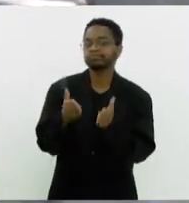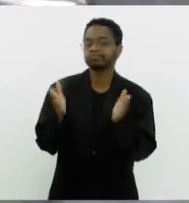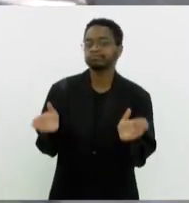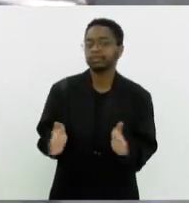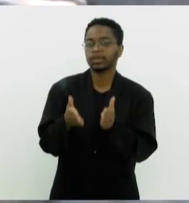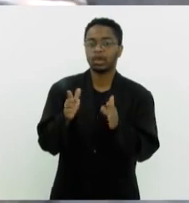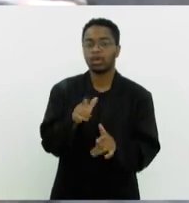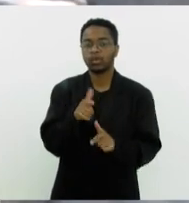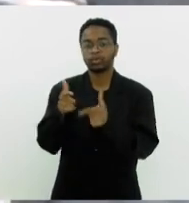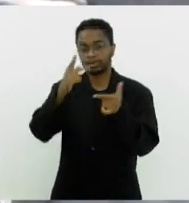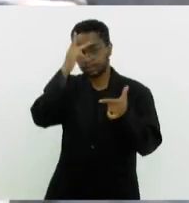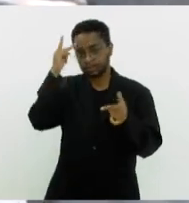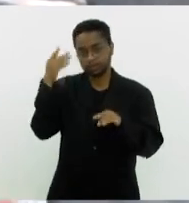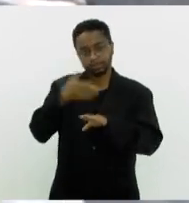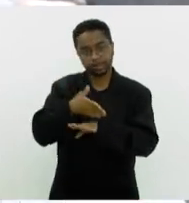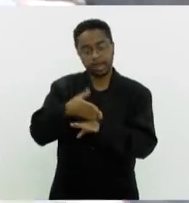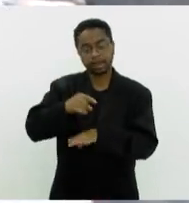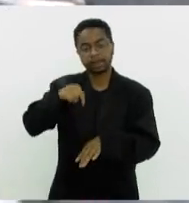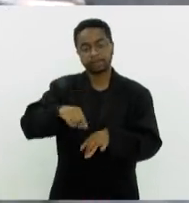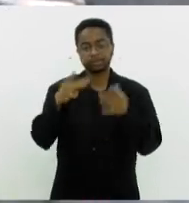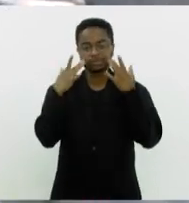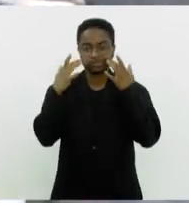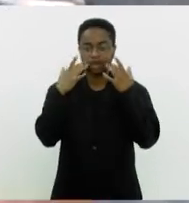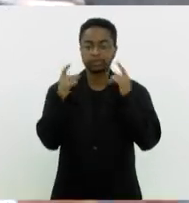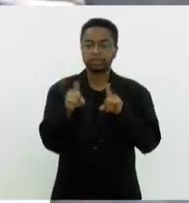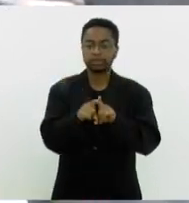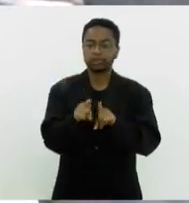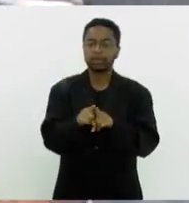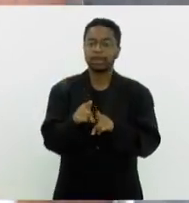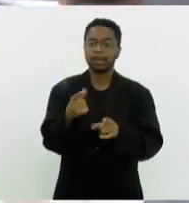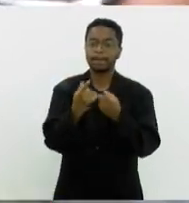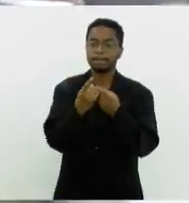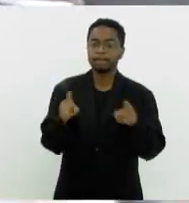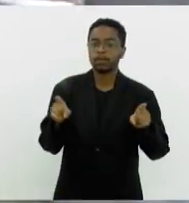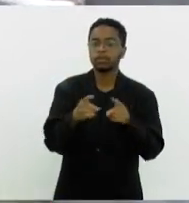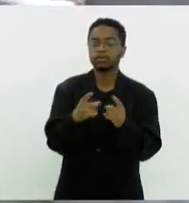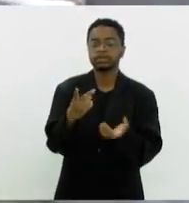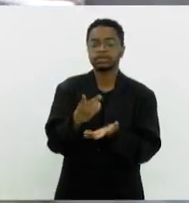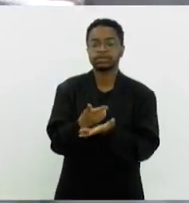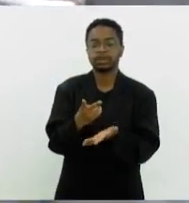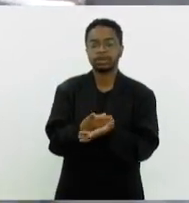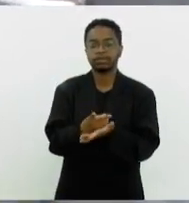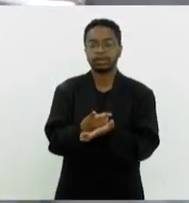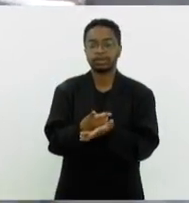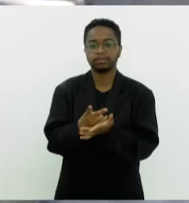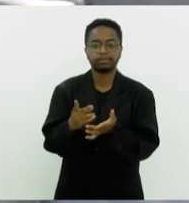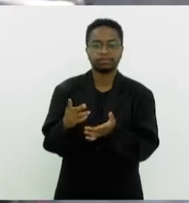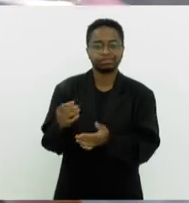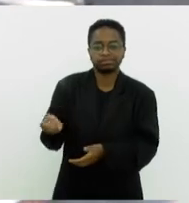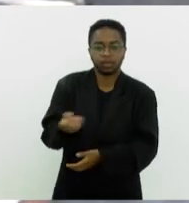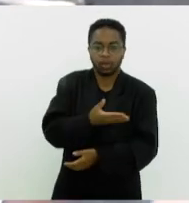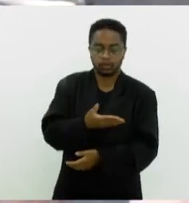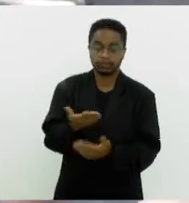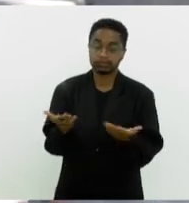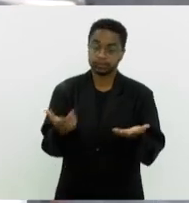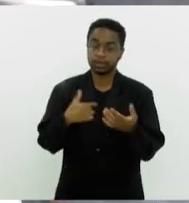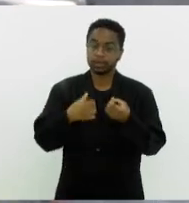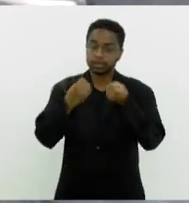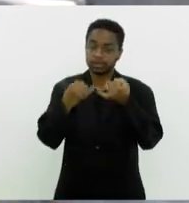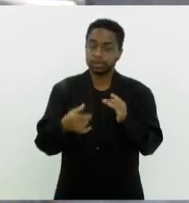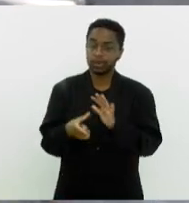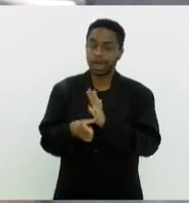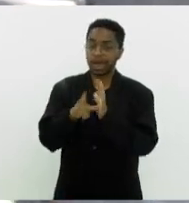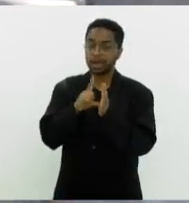mais pessoas a estarem no Teatro Municipal e a música de concerto está sempre em voga. Então, assim, eu sempre explico um pouquinho